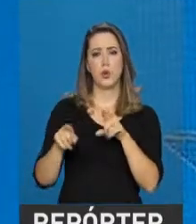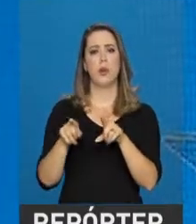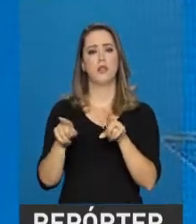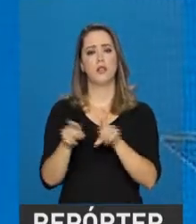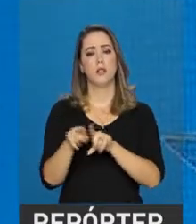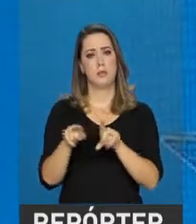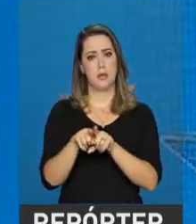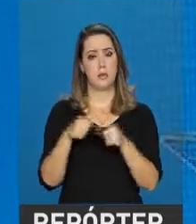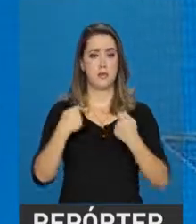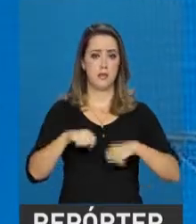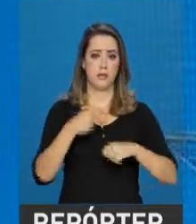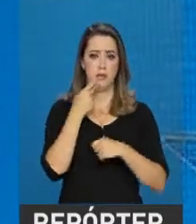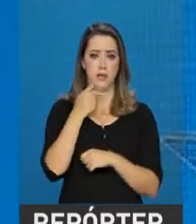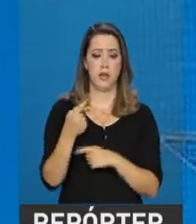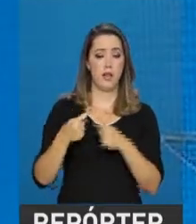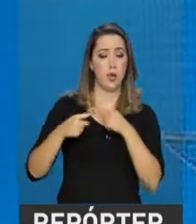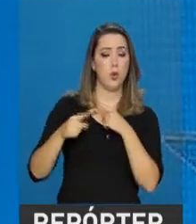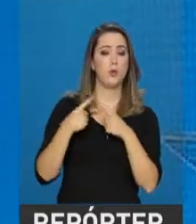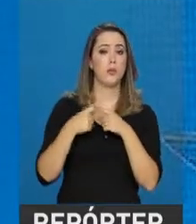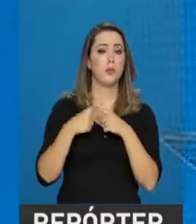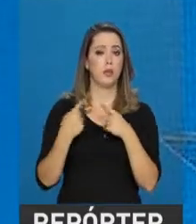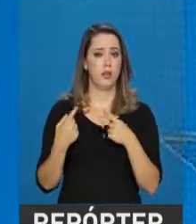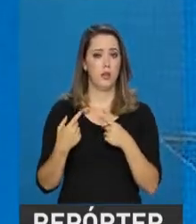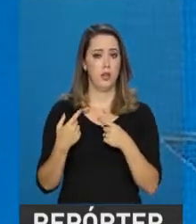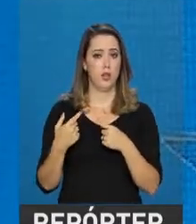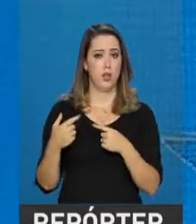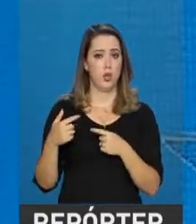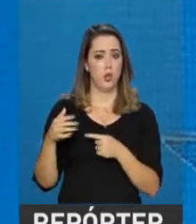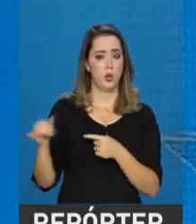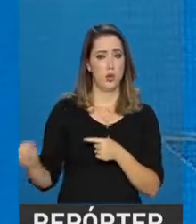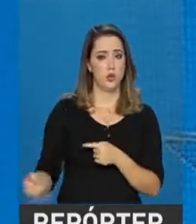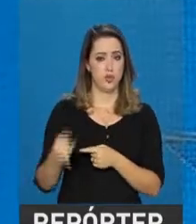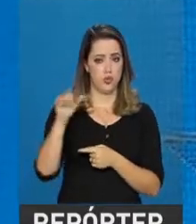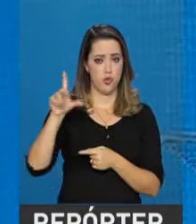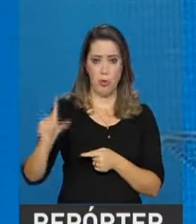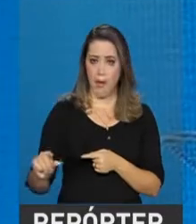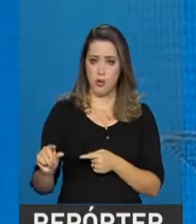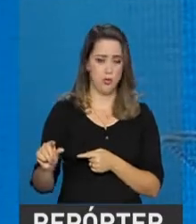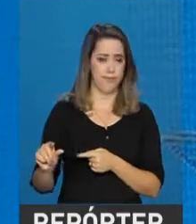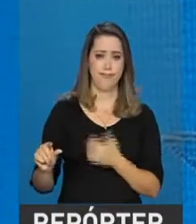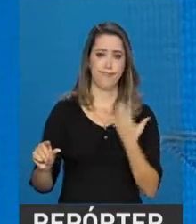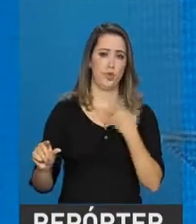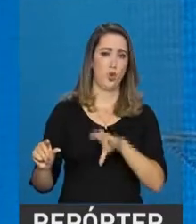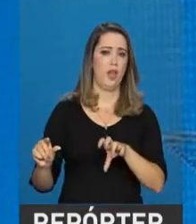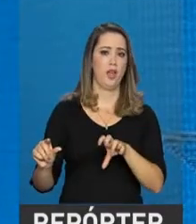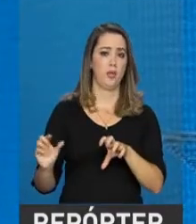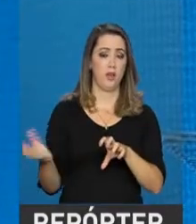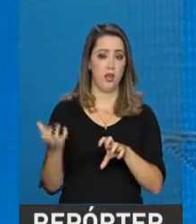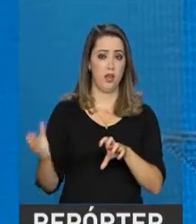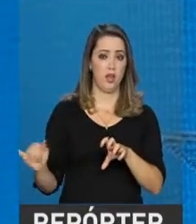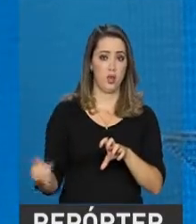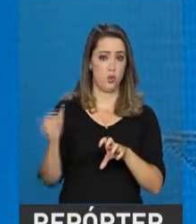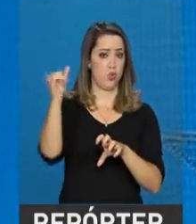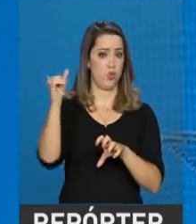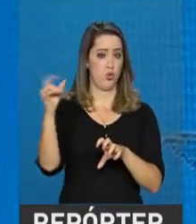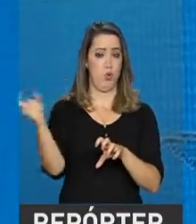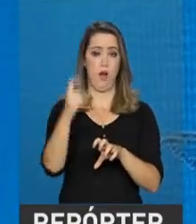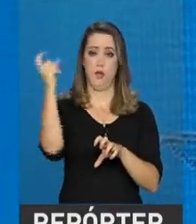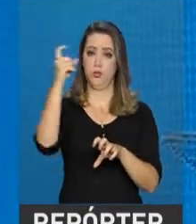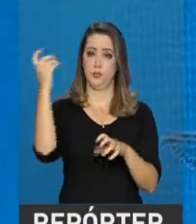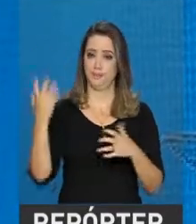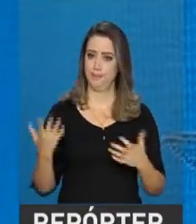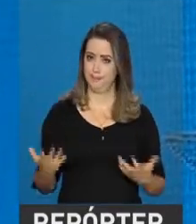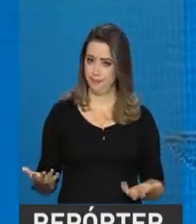mínimos aí e sete por cento uma tendência até admiram quer aqueles juros de 14.25 eu sou